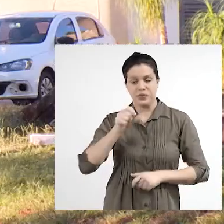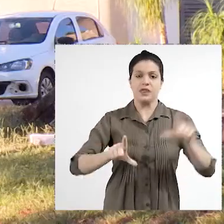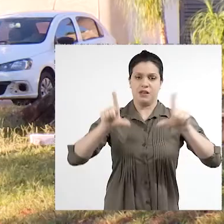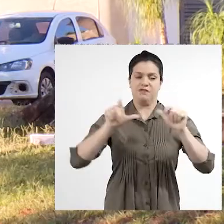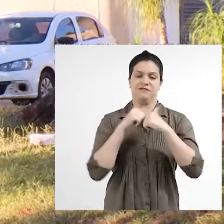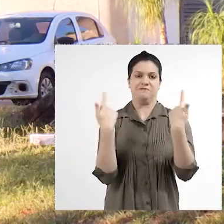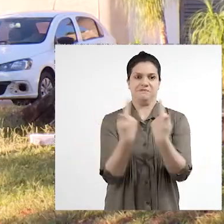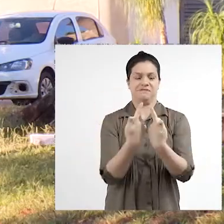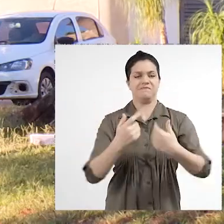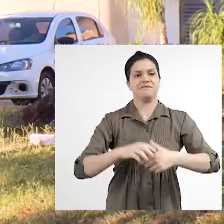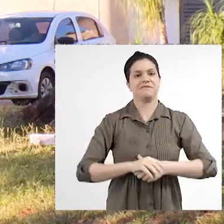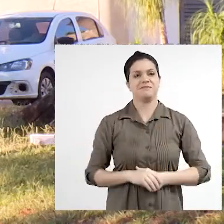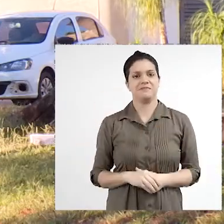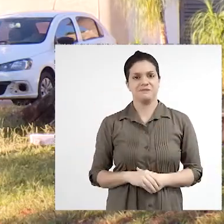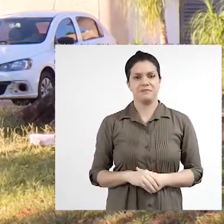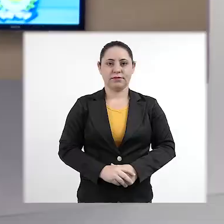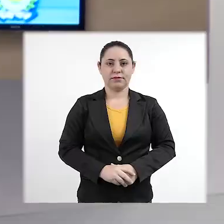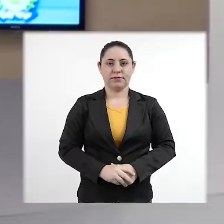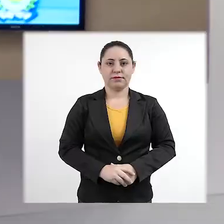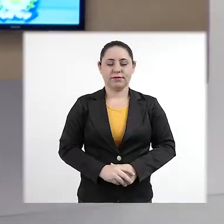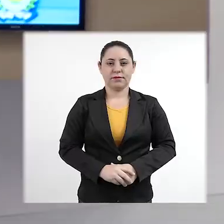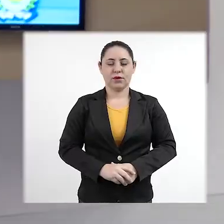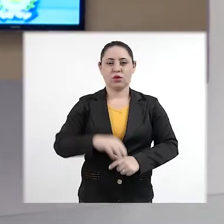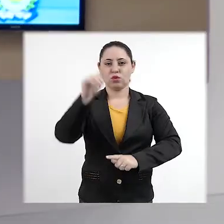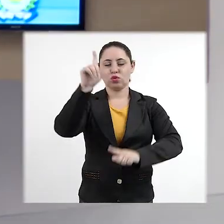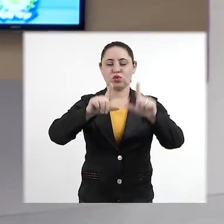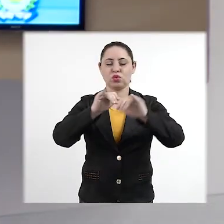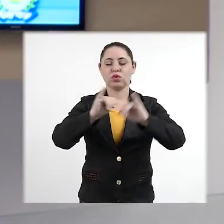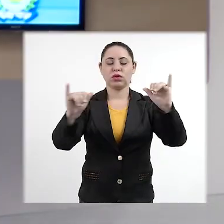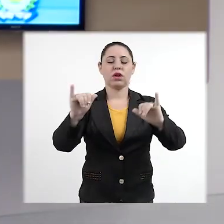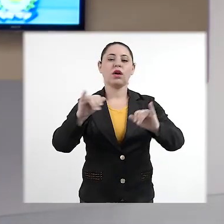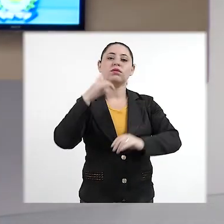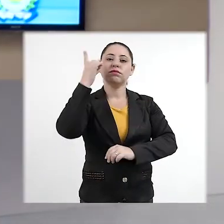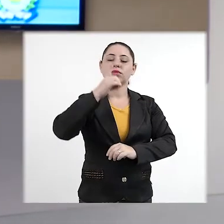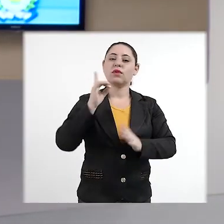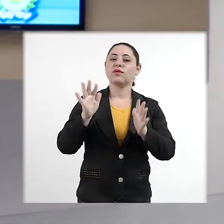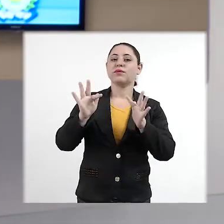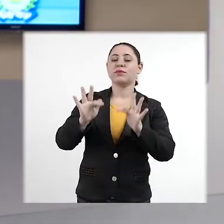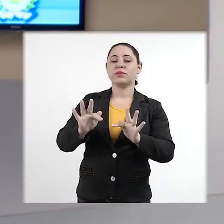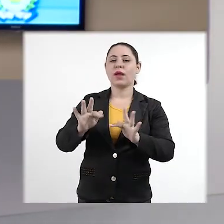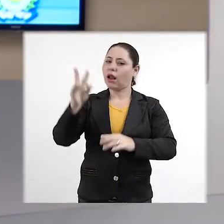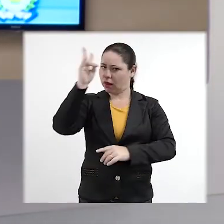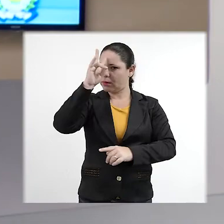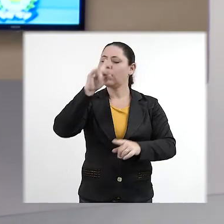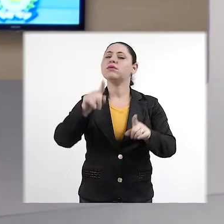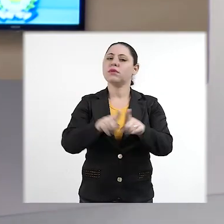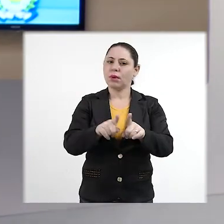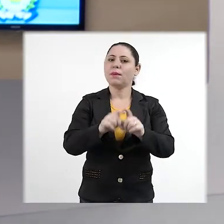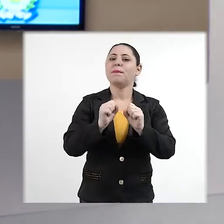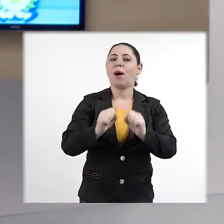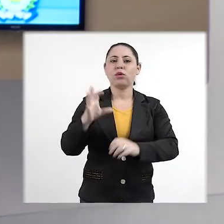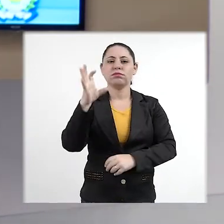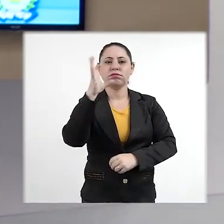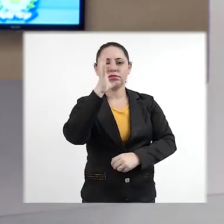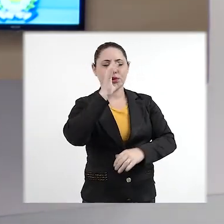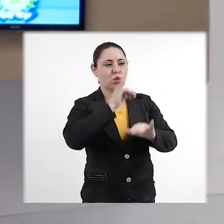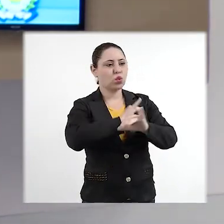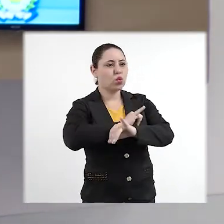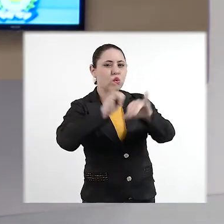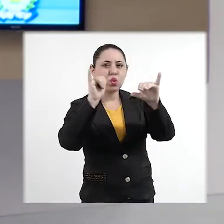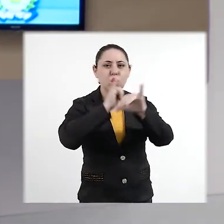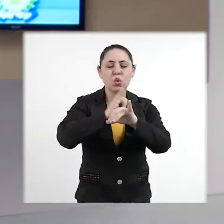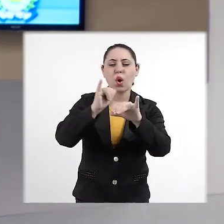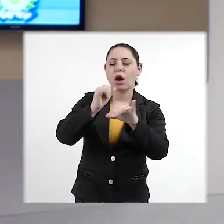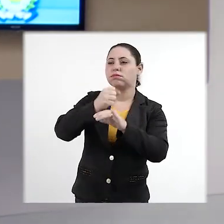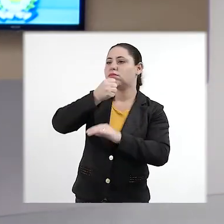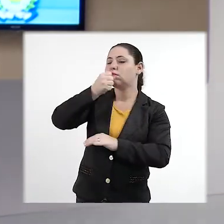Lívia Machado, para a TV Assembleia. O Jornal Parlamentar fica por aqui. Lembrando também que você confere essas e